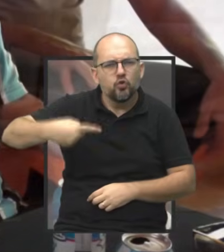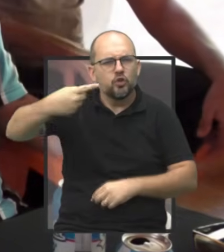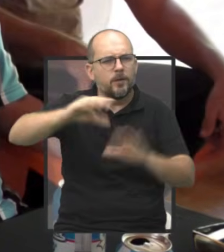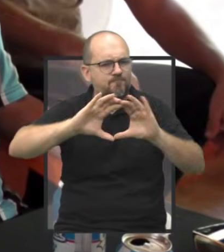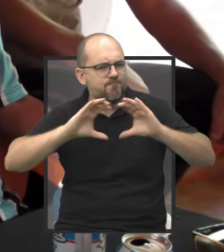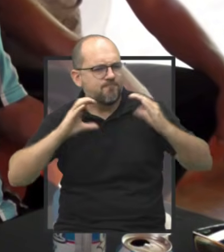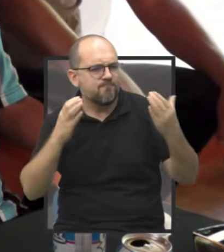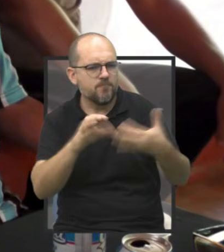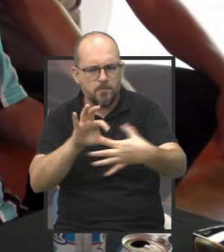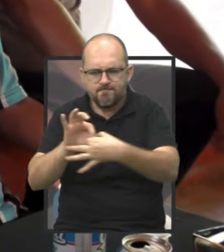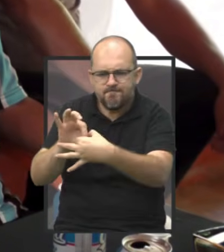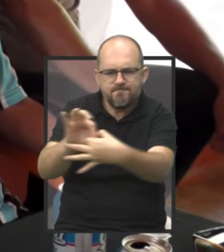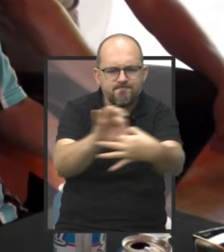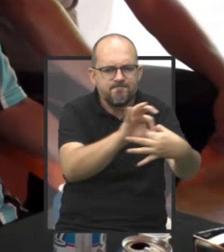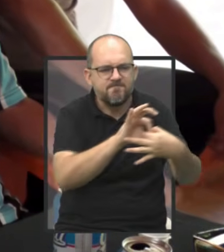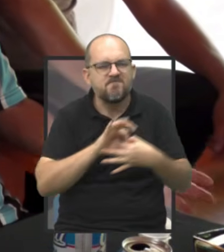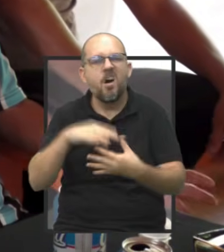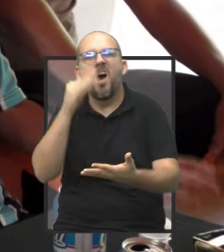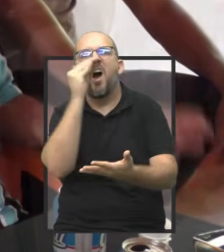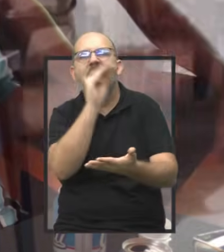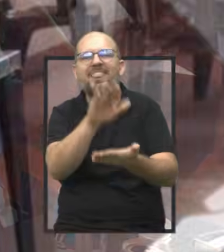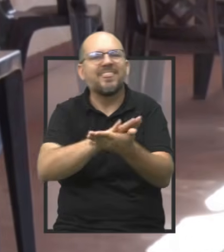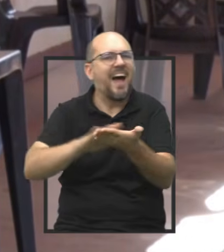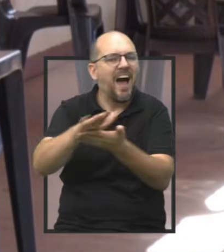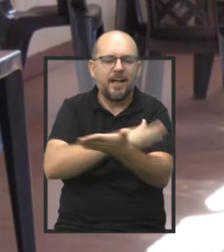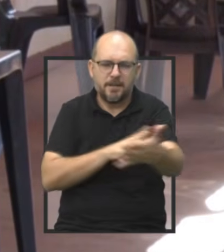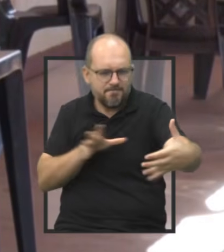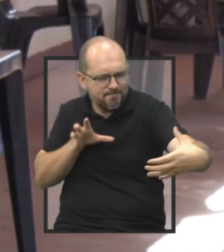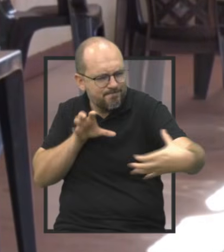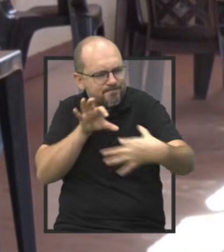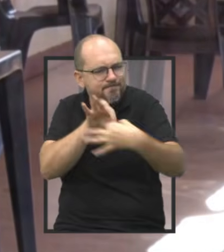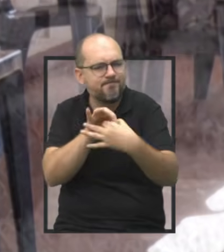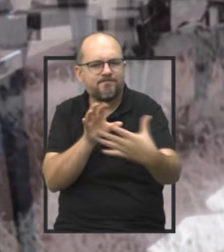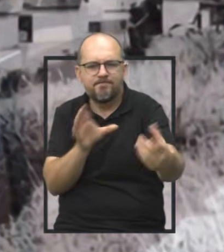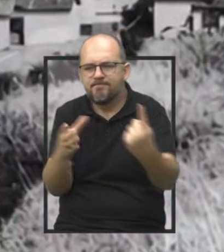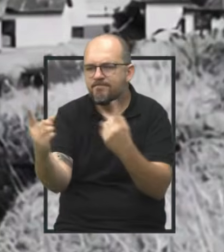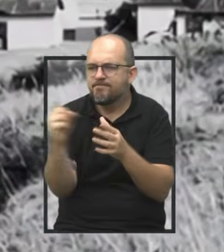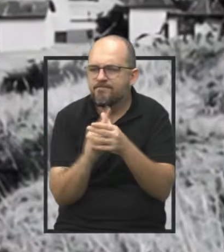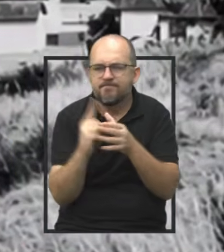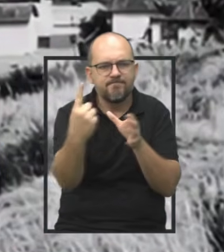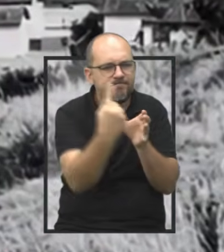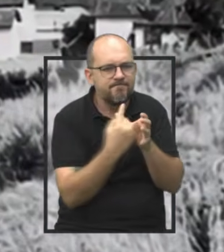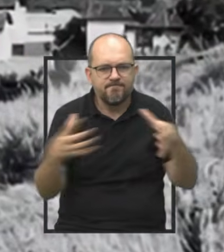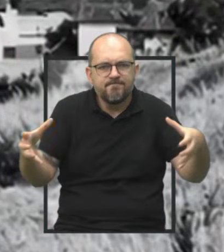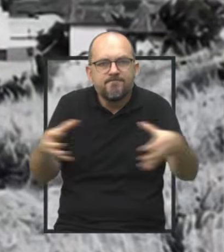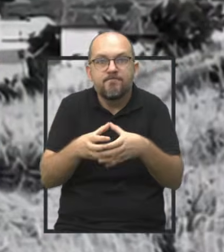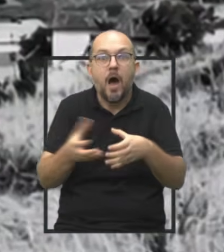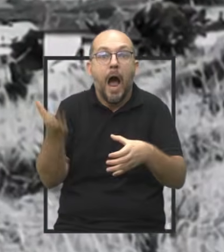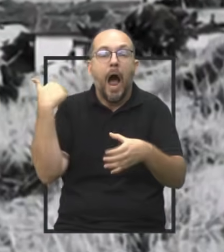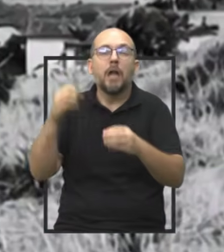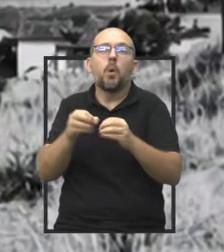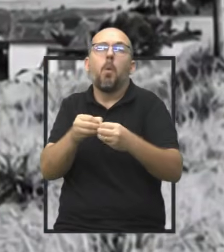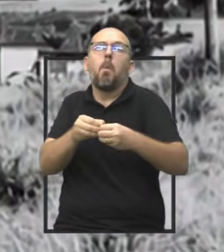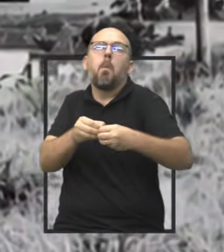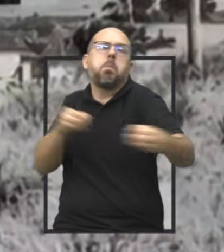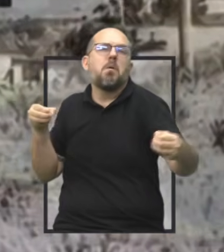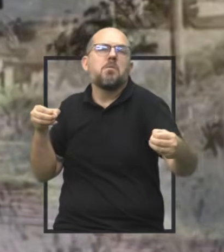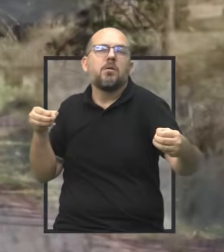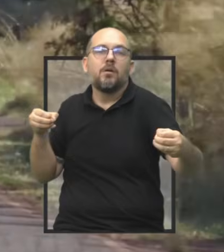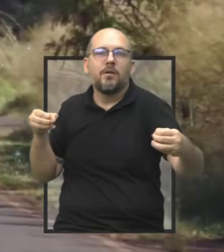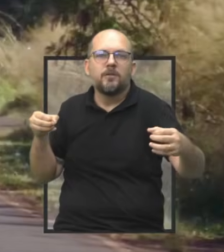a comunidade sentir que ninguém seria deixado para trás. Ele transformou um distrito isolado em